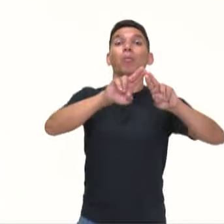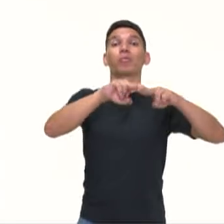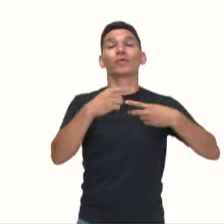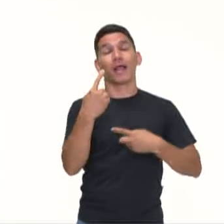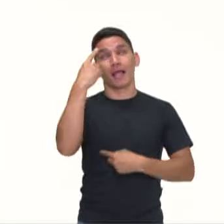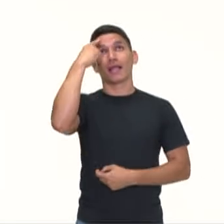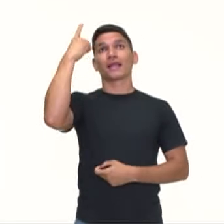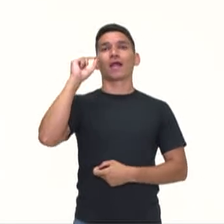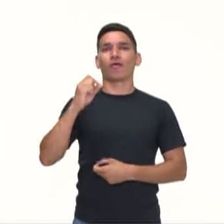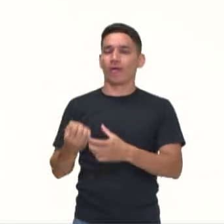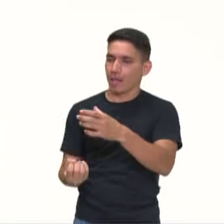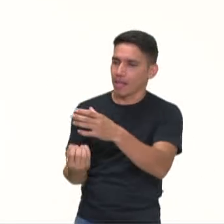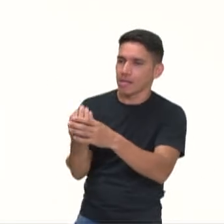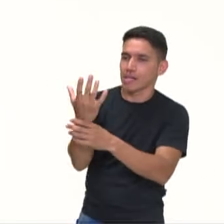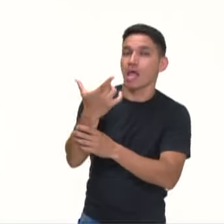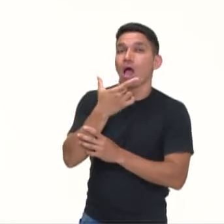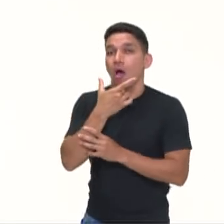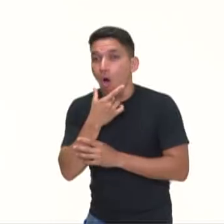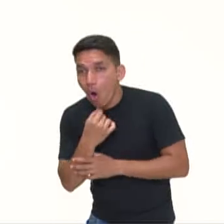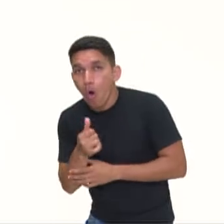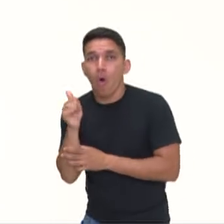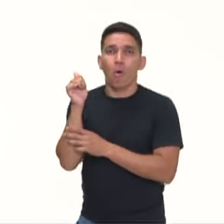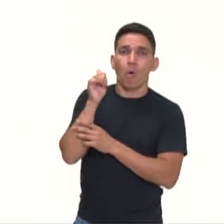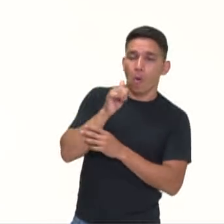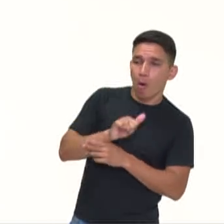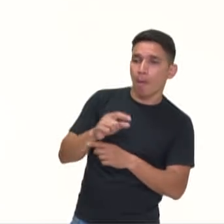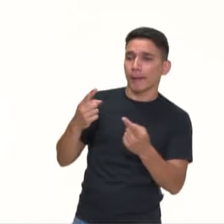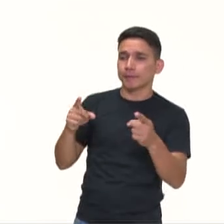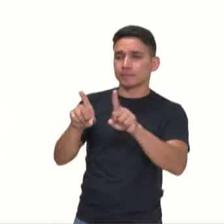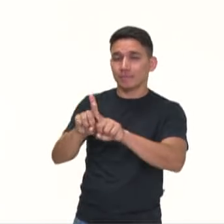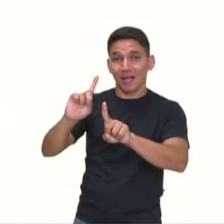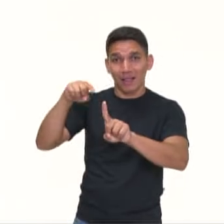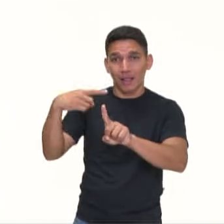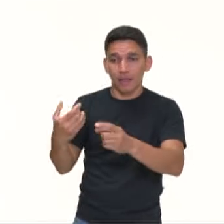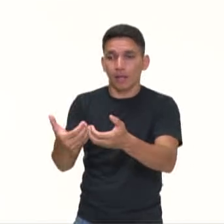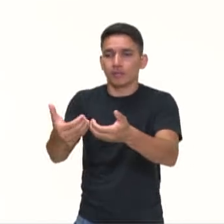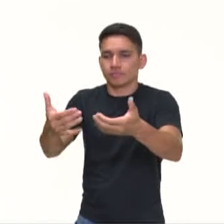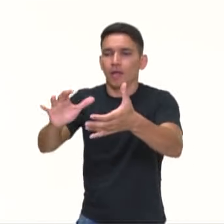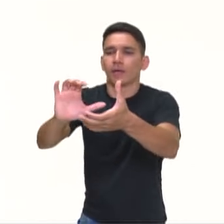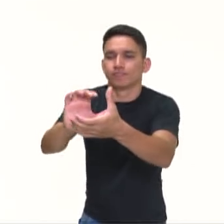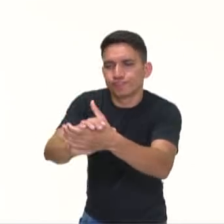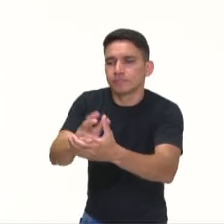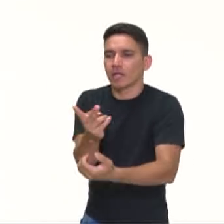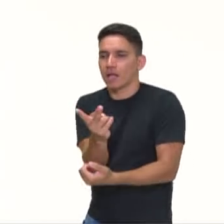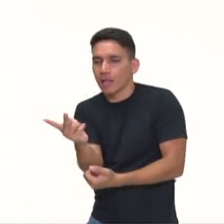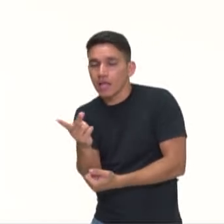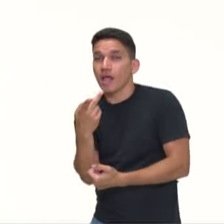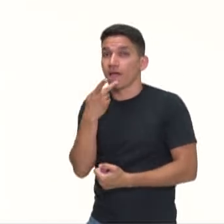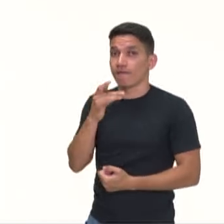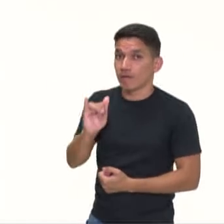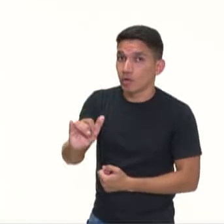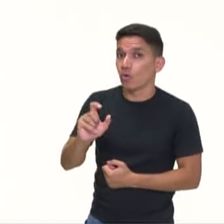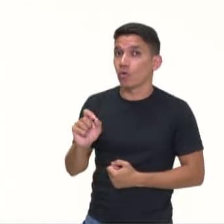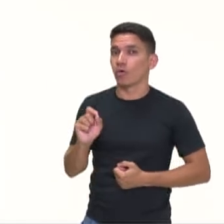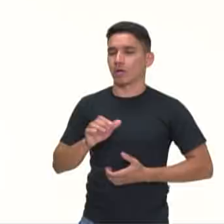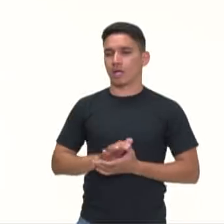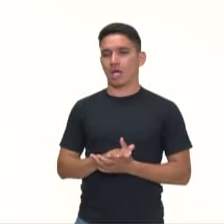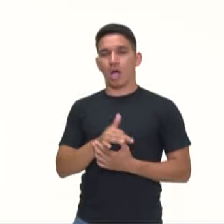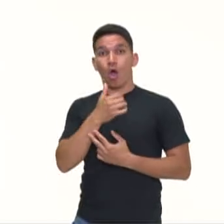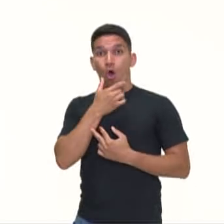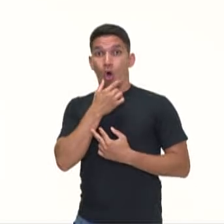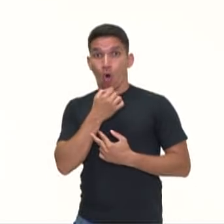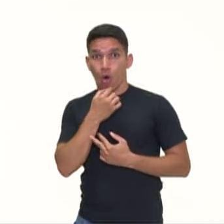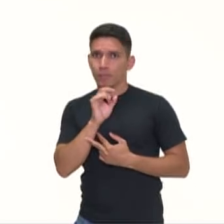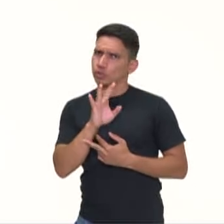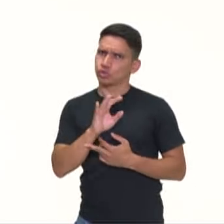criou um homem, a esposa, depois dividiu em dois, marido e esposa, e disse, o homem é só metade, a